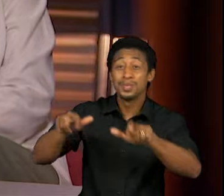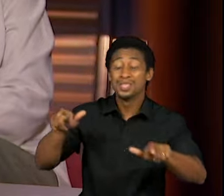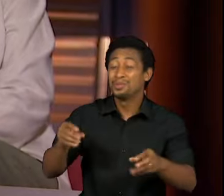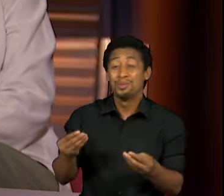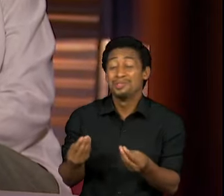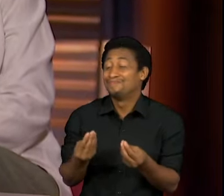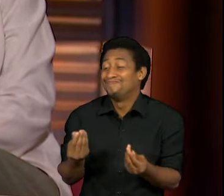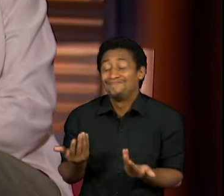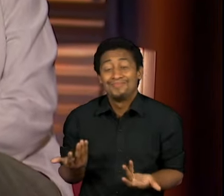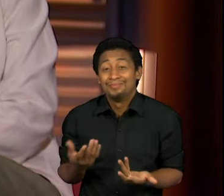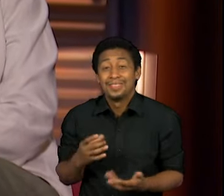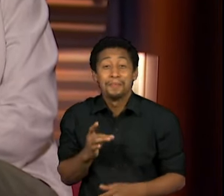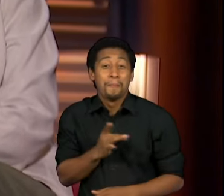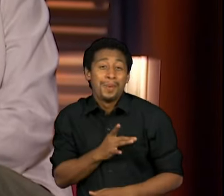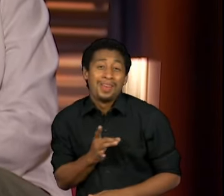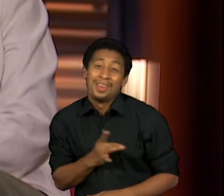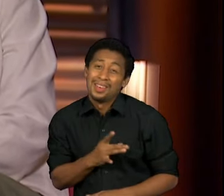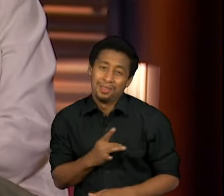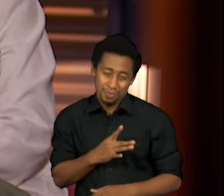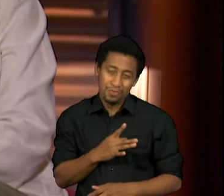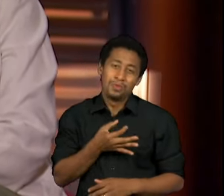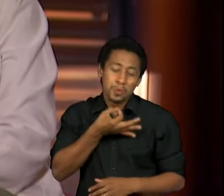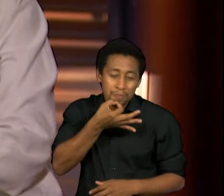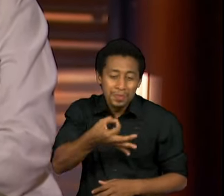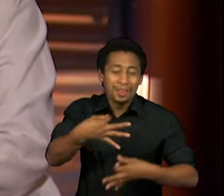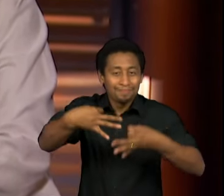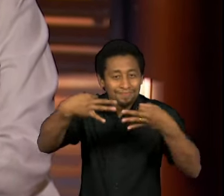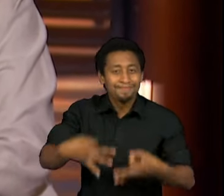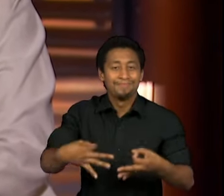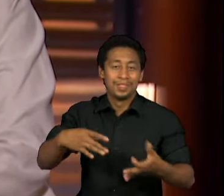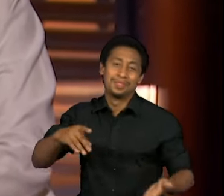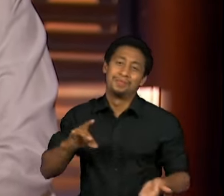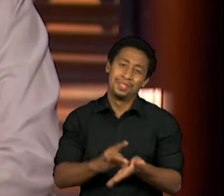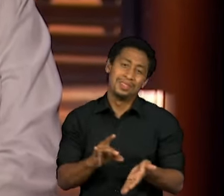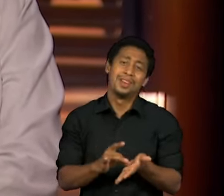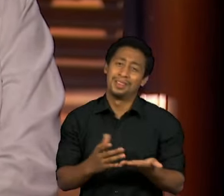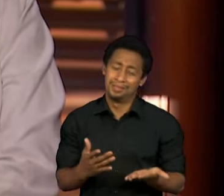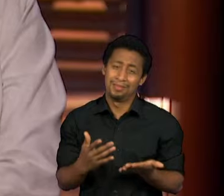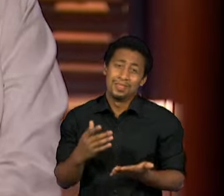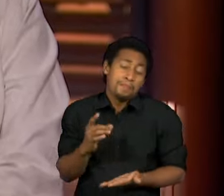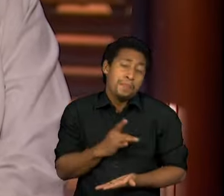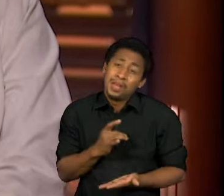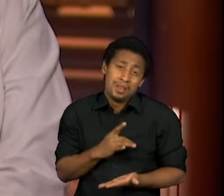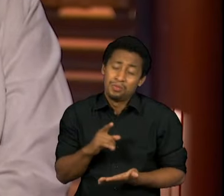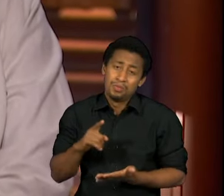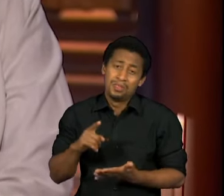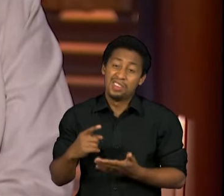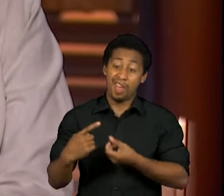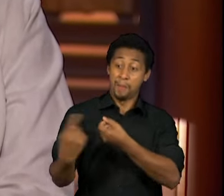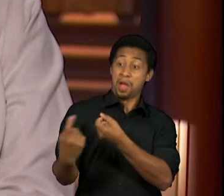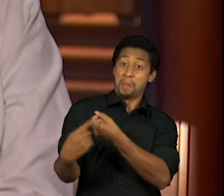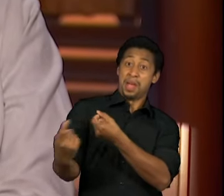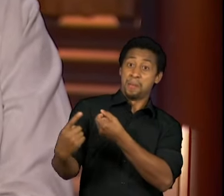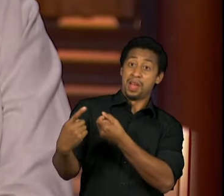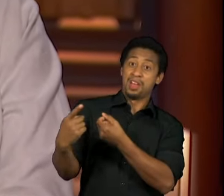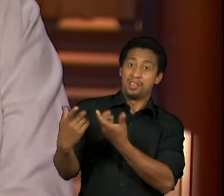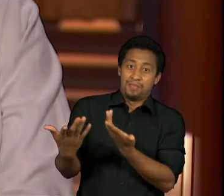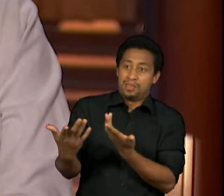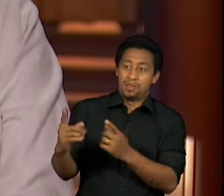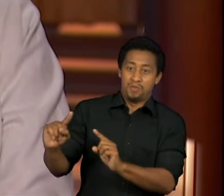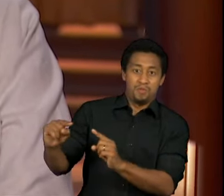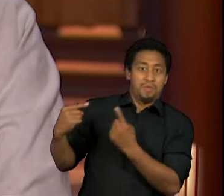hoje elas têm medo também de se posicionar nas redes sociais encontrar essa coisa toda de cancelamento mas sobretudo